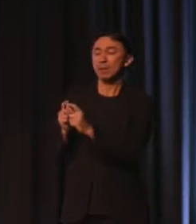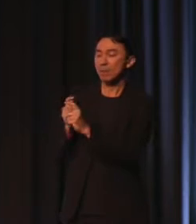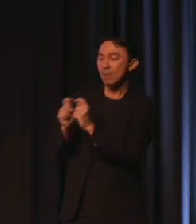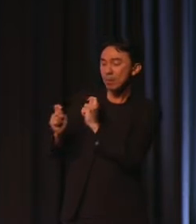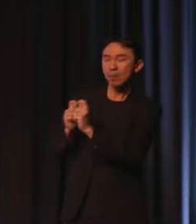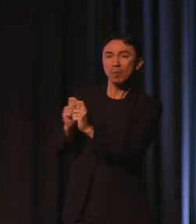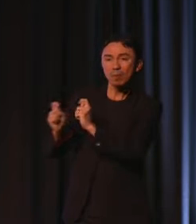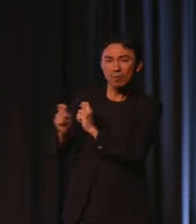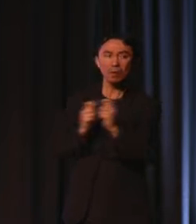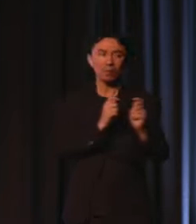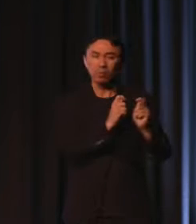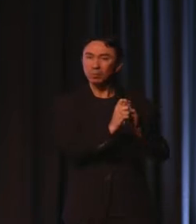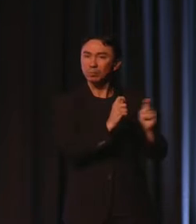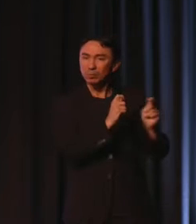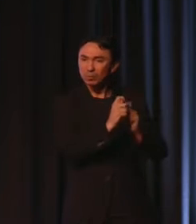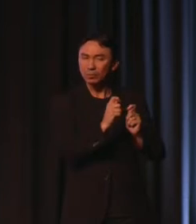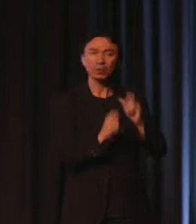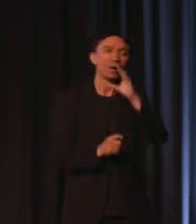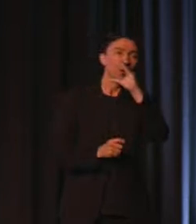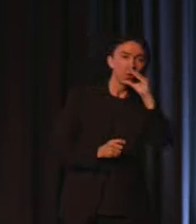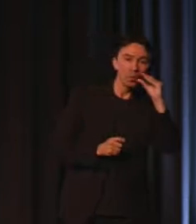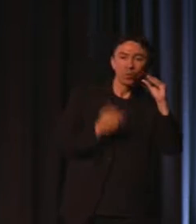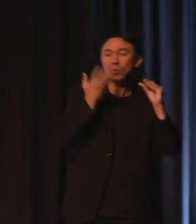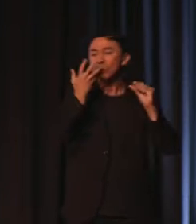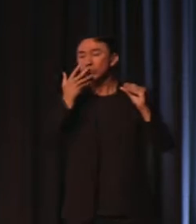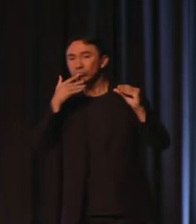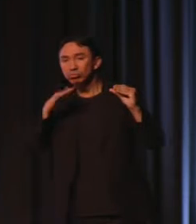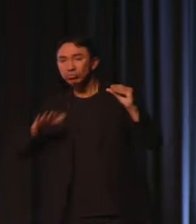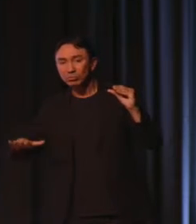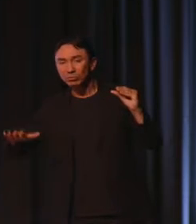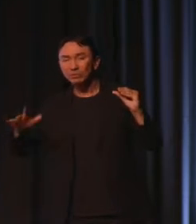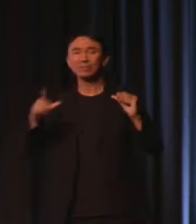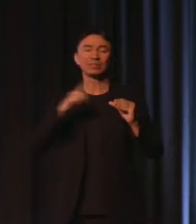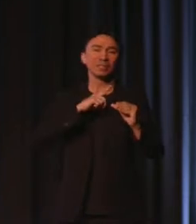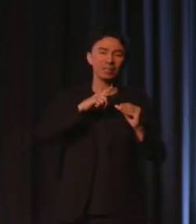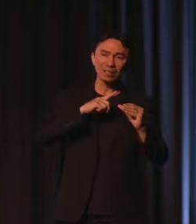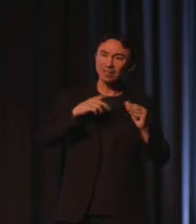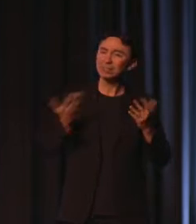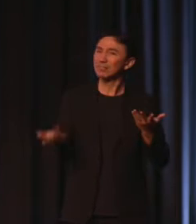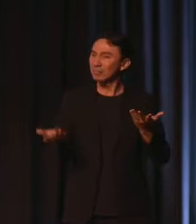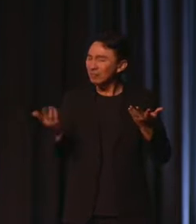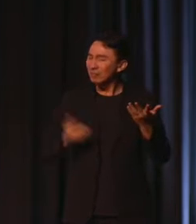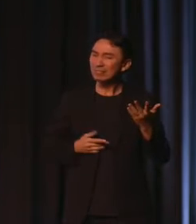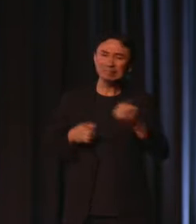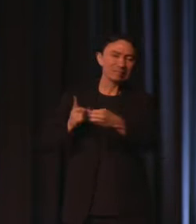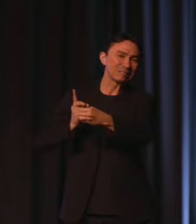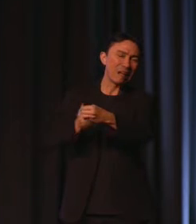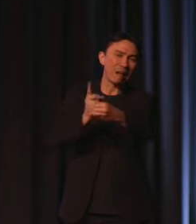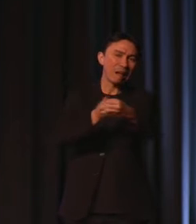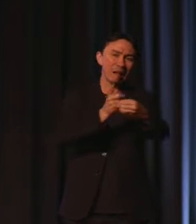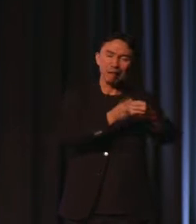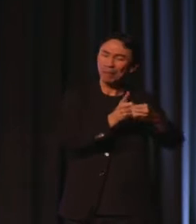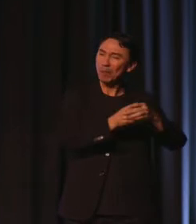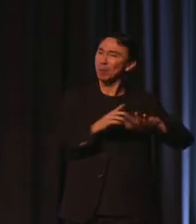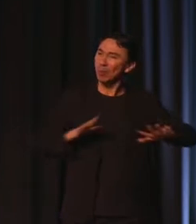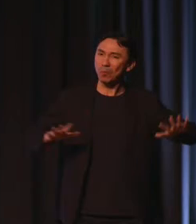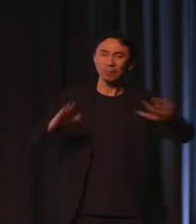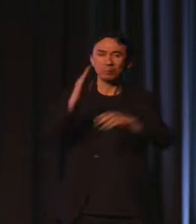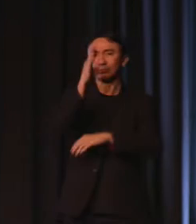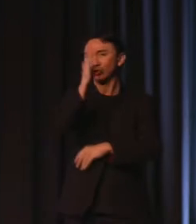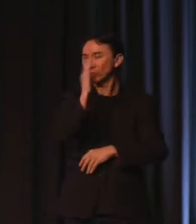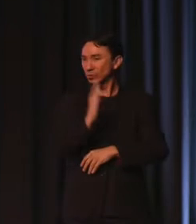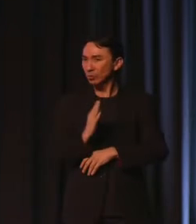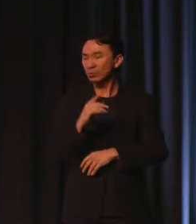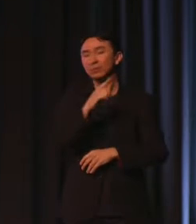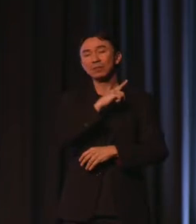né, entre adulto entre infantil, elas estão em todas as cidades ali do Brasil, né? Então a gente vê que você tem